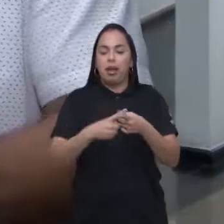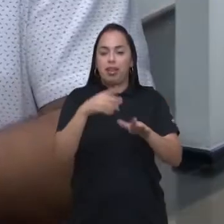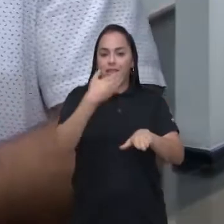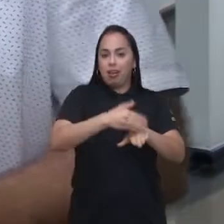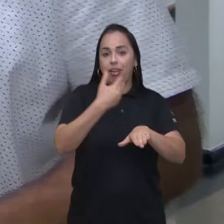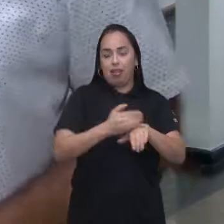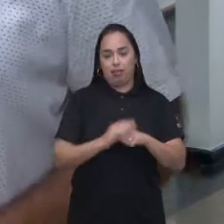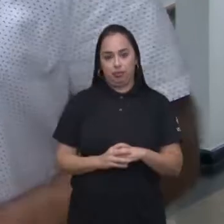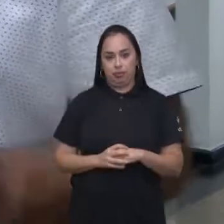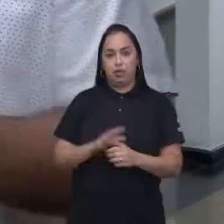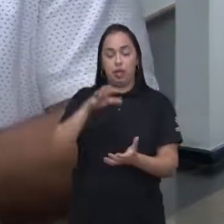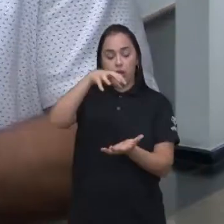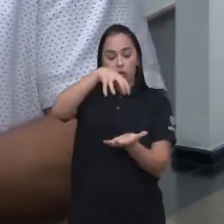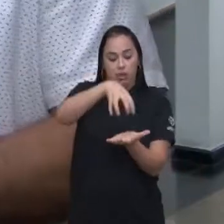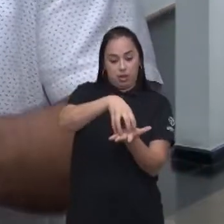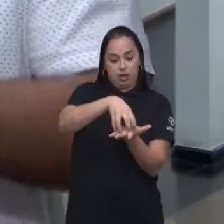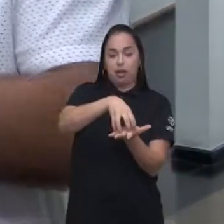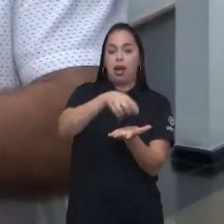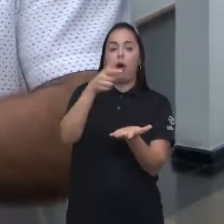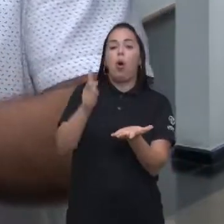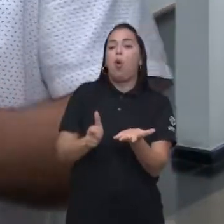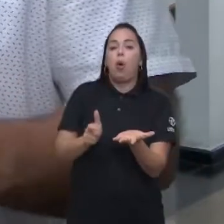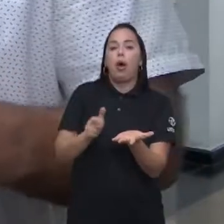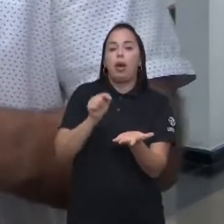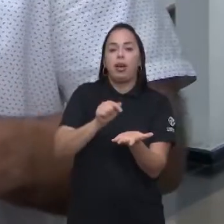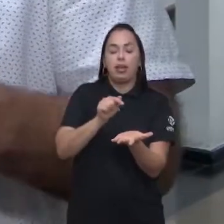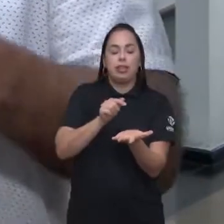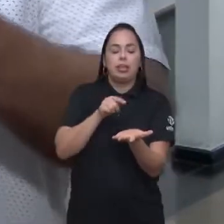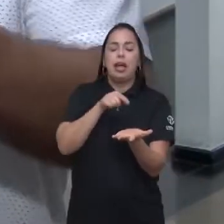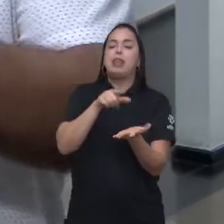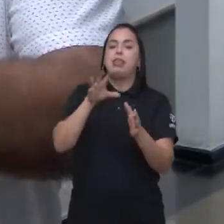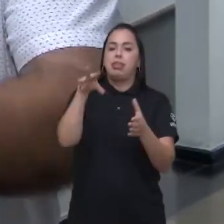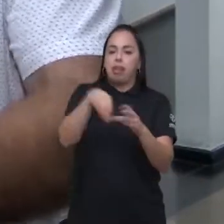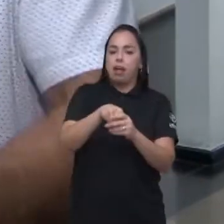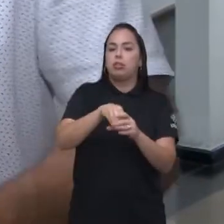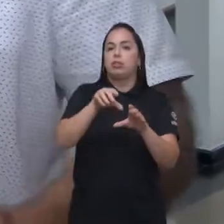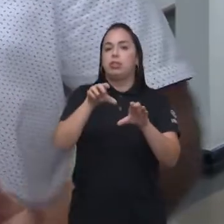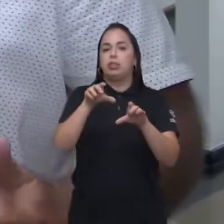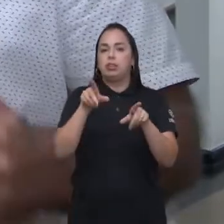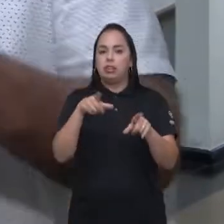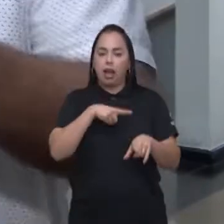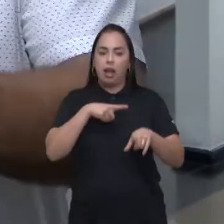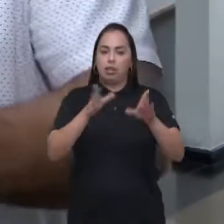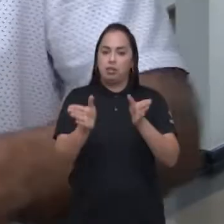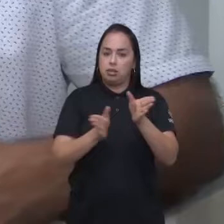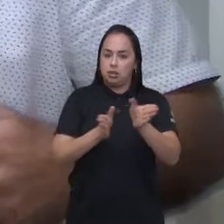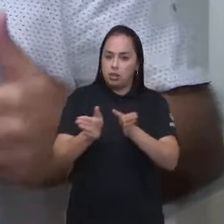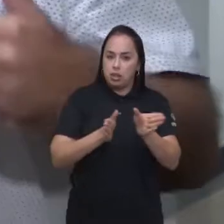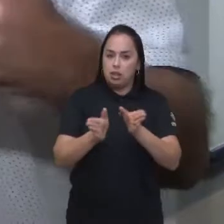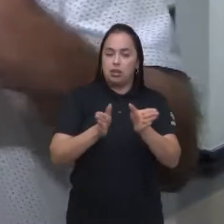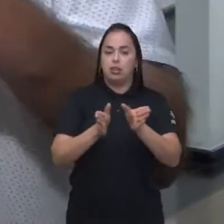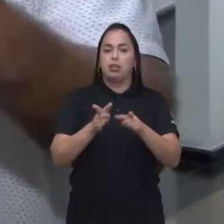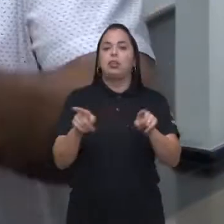o centro de formação do paradesporto vai ser um local que vai ter toda a sua sensibilidade toda logística todos